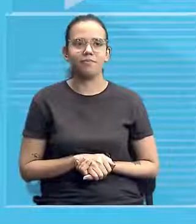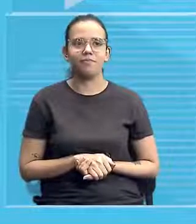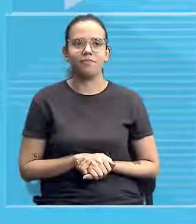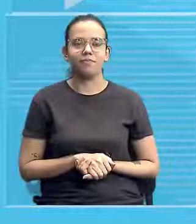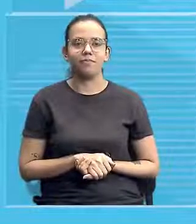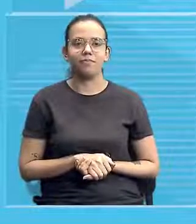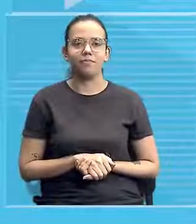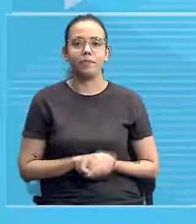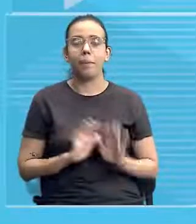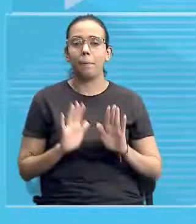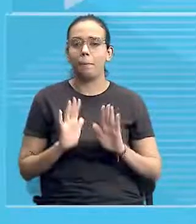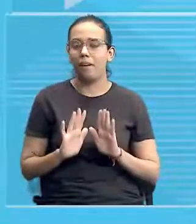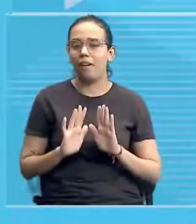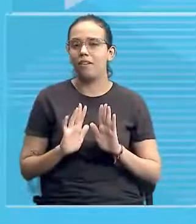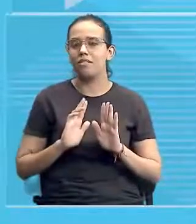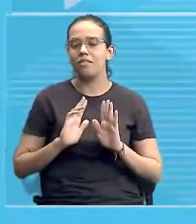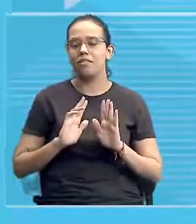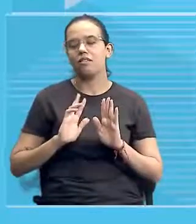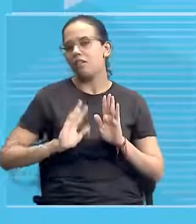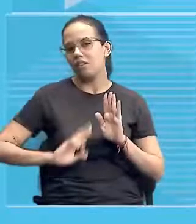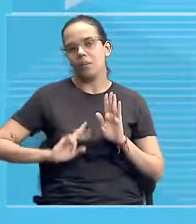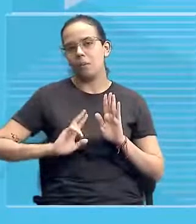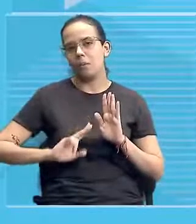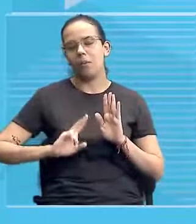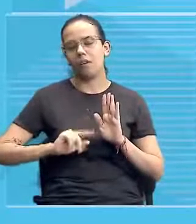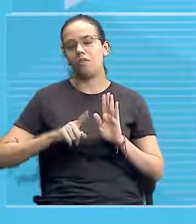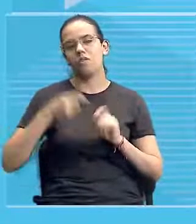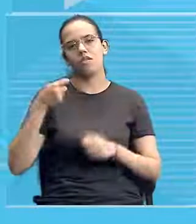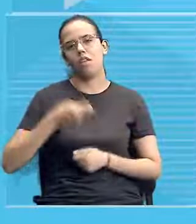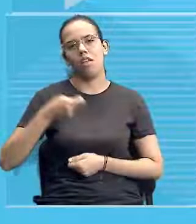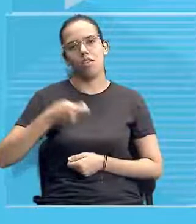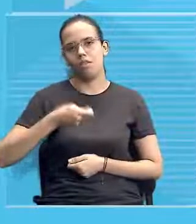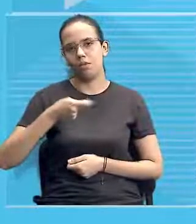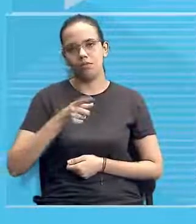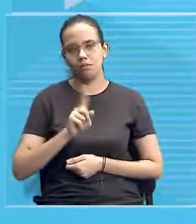Não quer dizer que você será hétero.